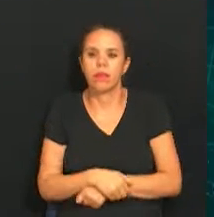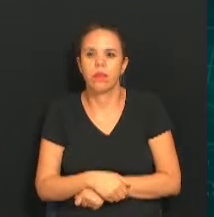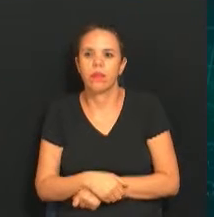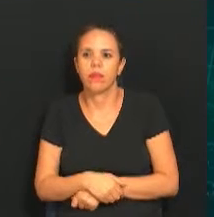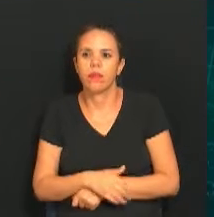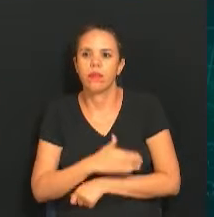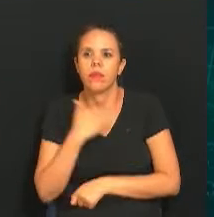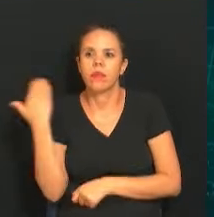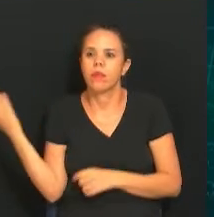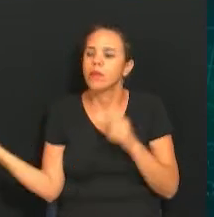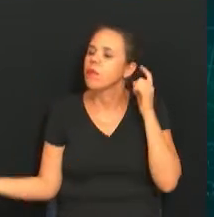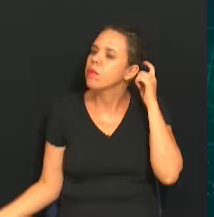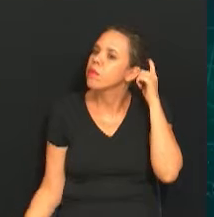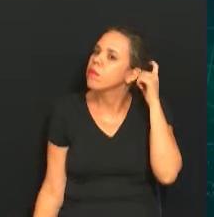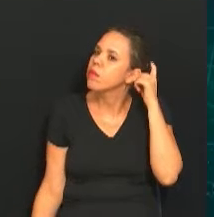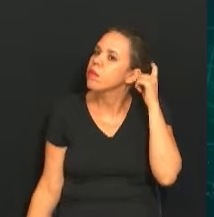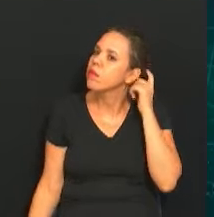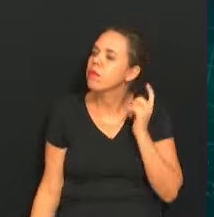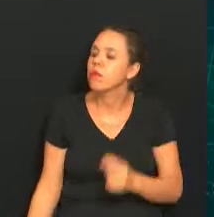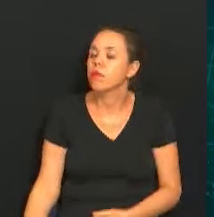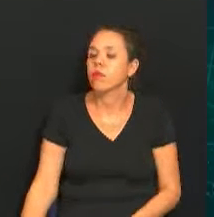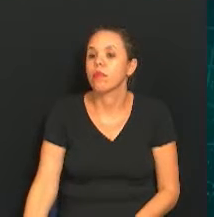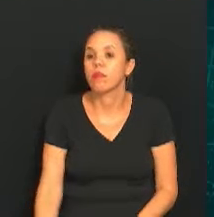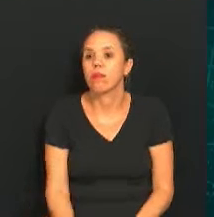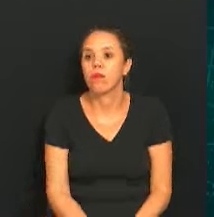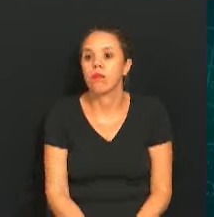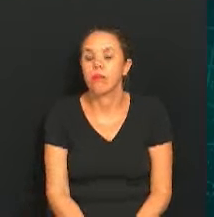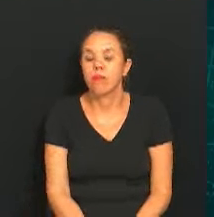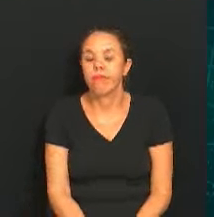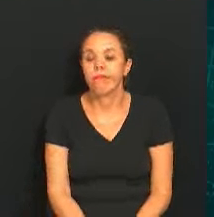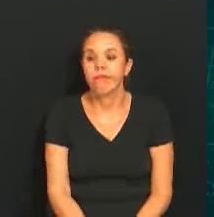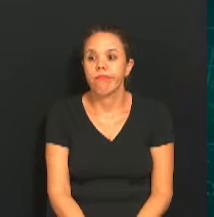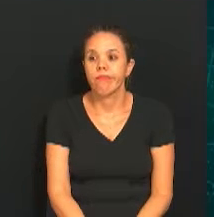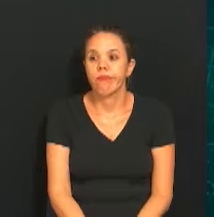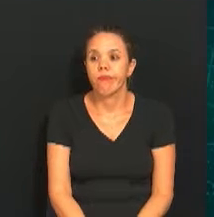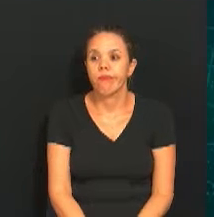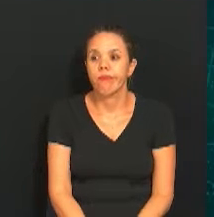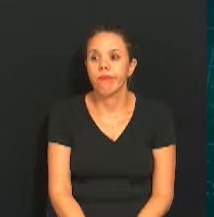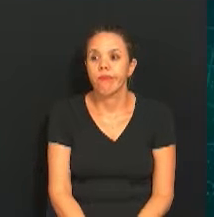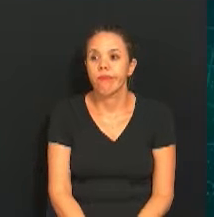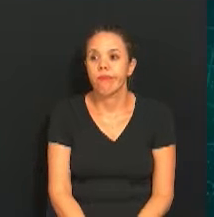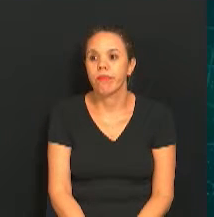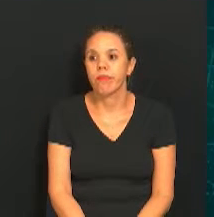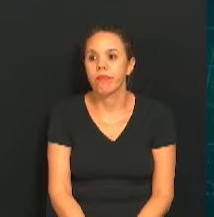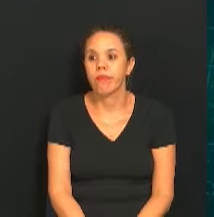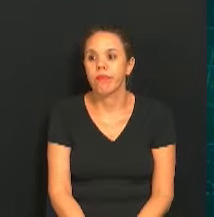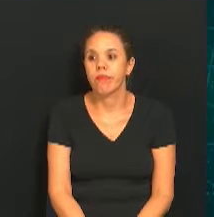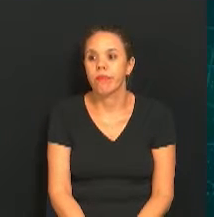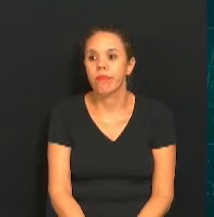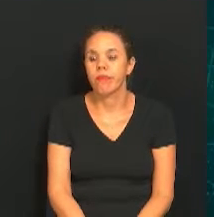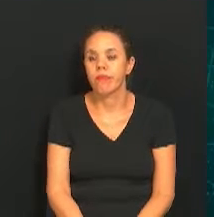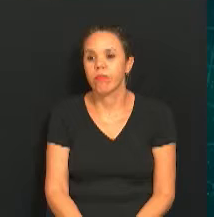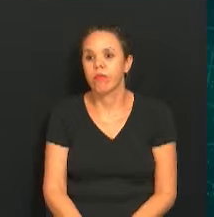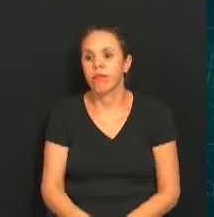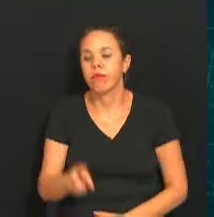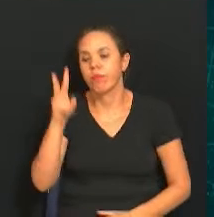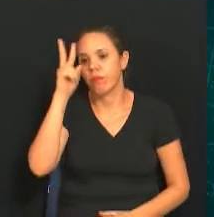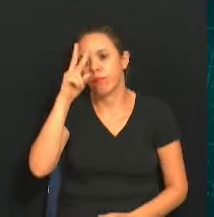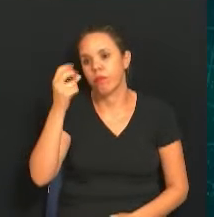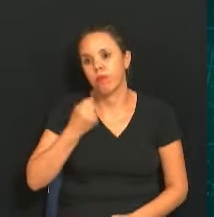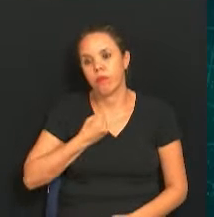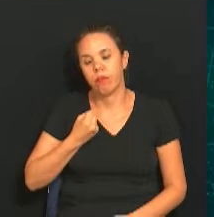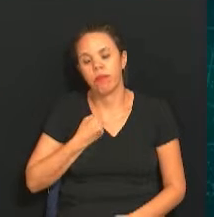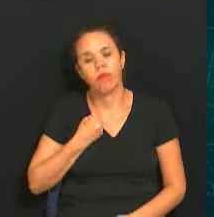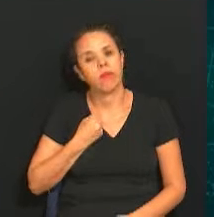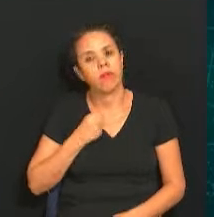dos óbitos na RMC o total de 12 mil e 41 mortos até esta segunda E lembrando que os números